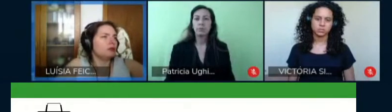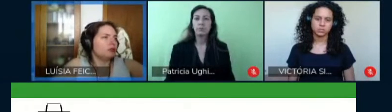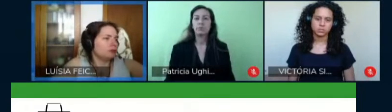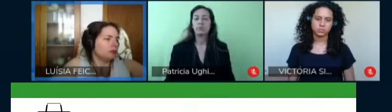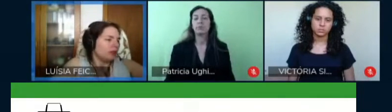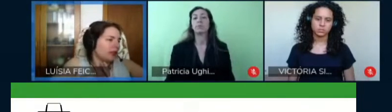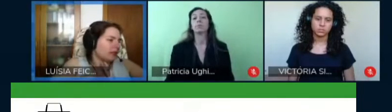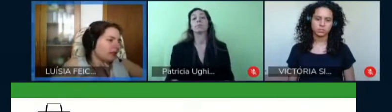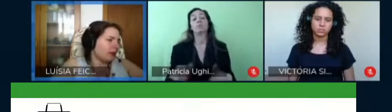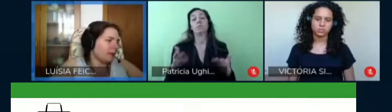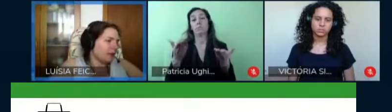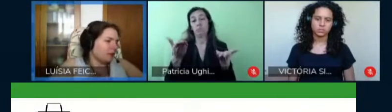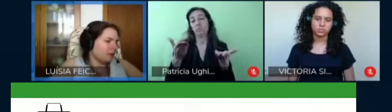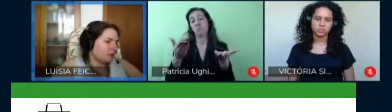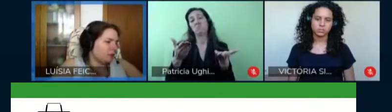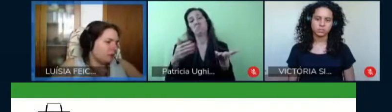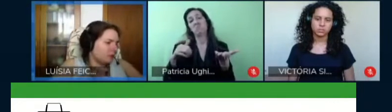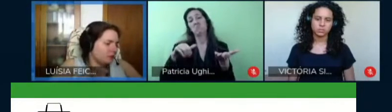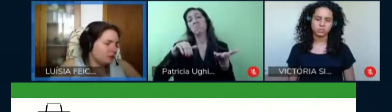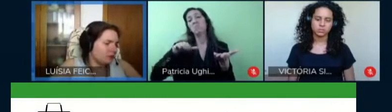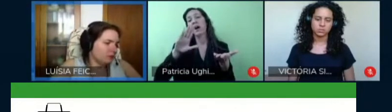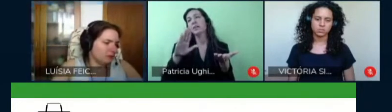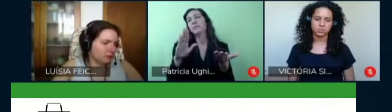Então, o último detalhe, isso aqui é mais